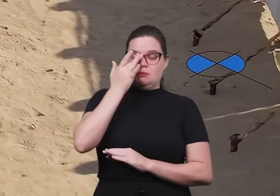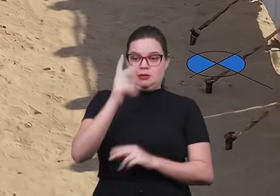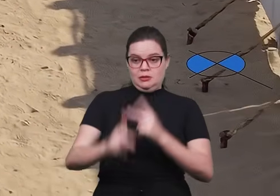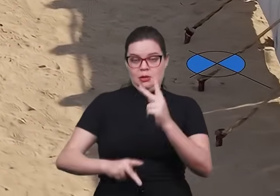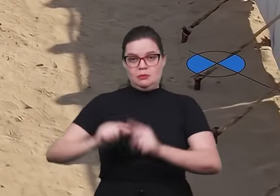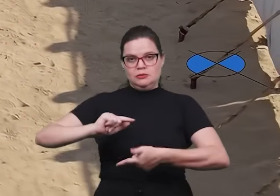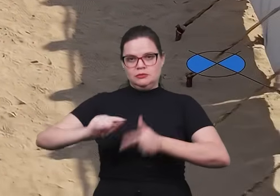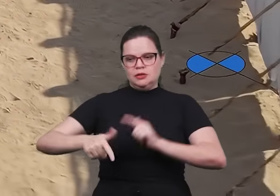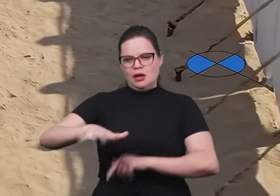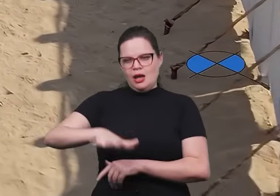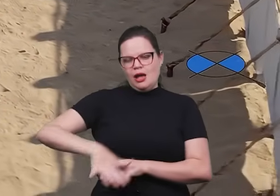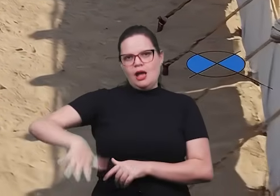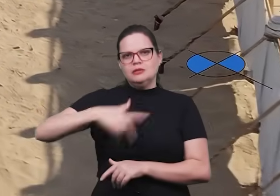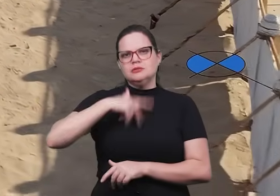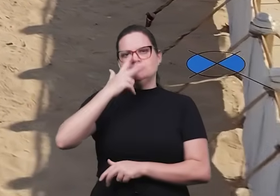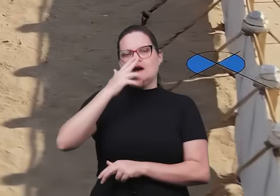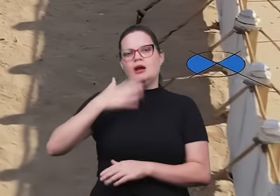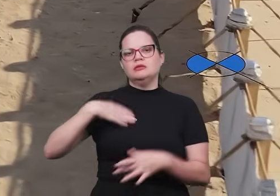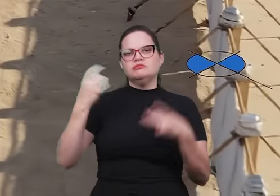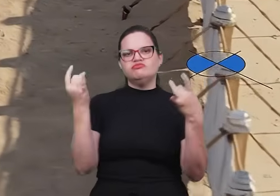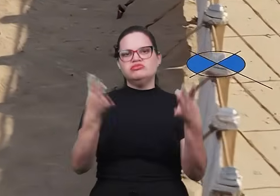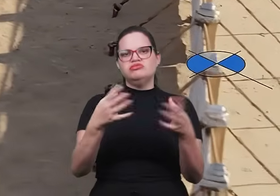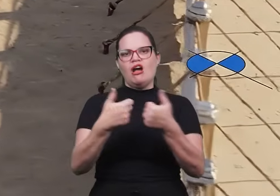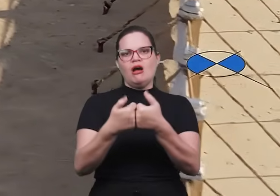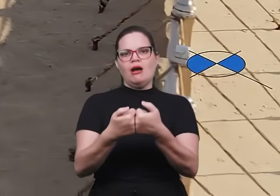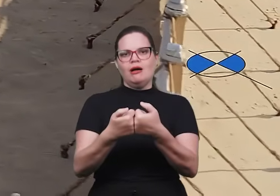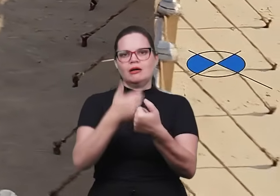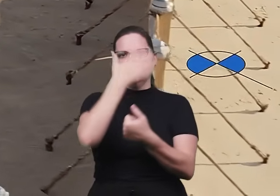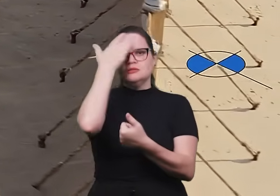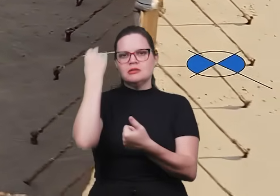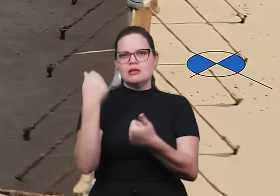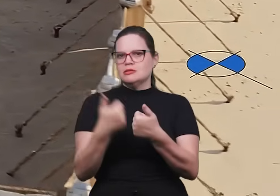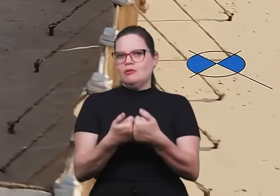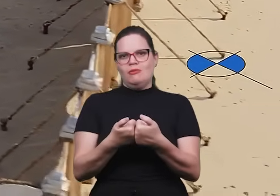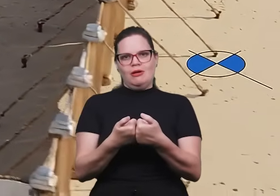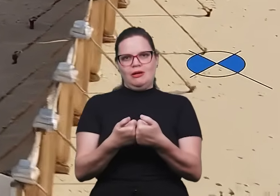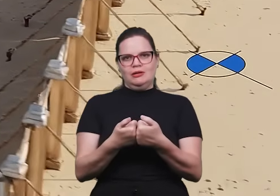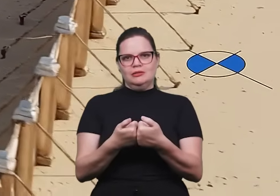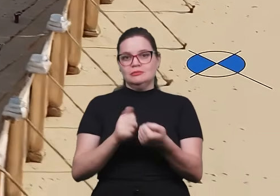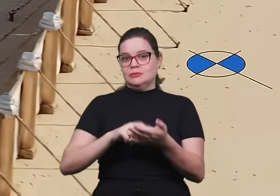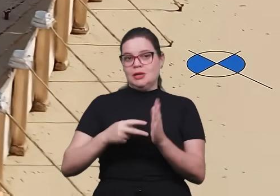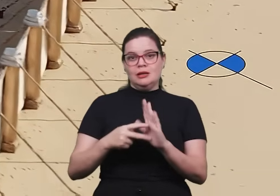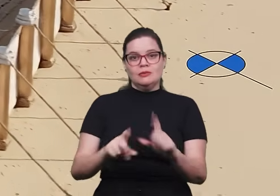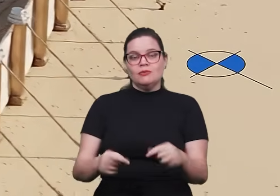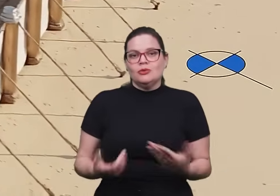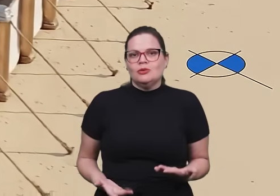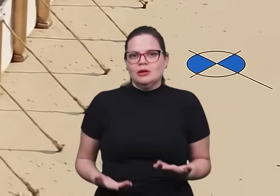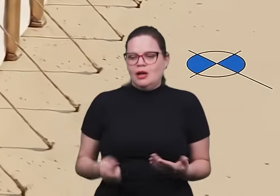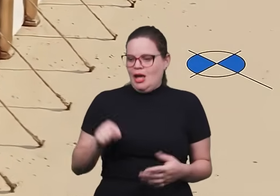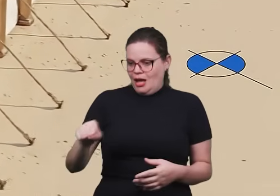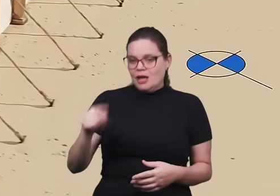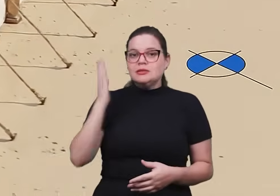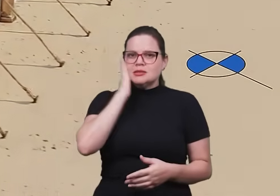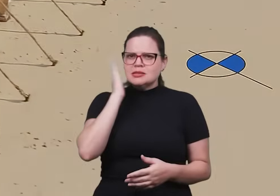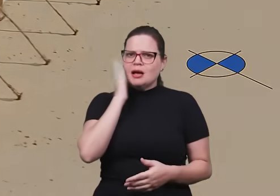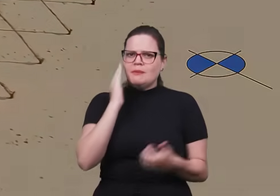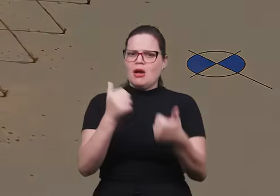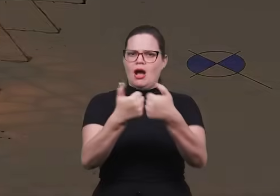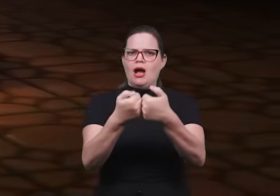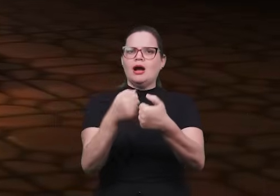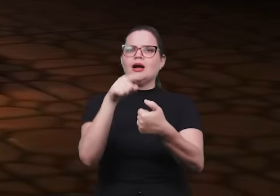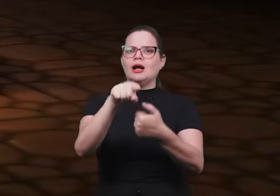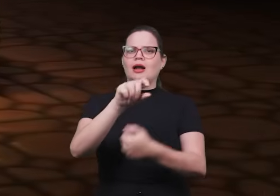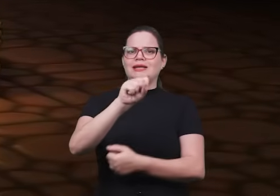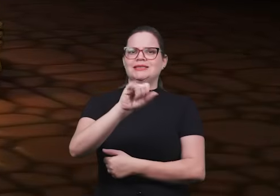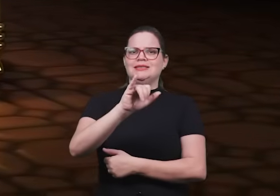arca da aliança do Senhor. O que significa esse esquecimento? Eles sabiam que a arca estava em Siló, ou seja,